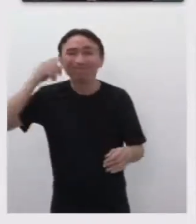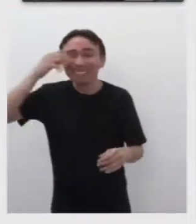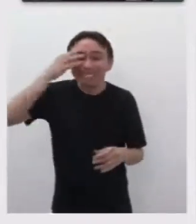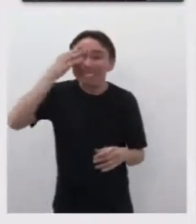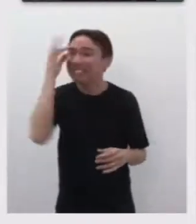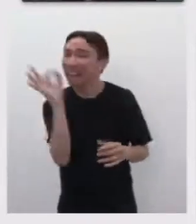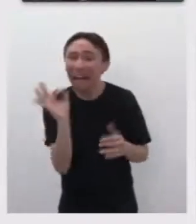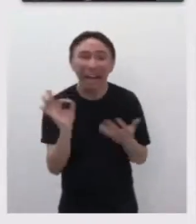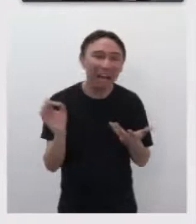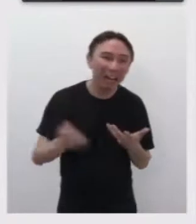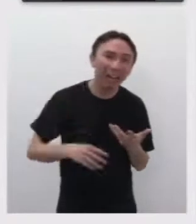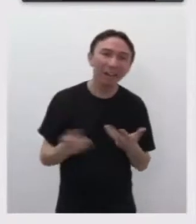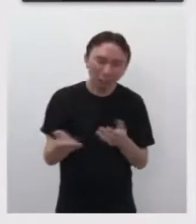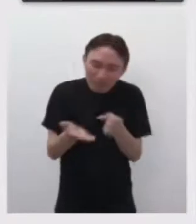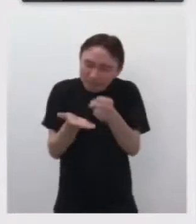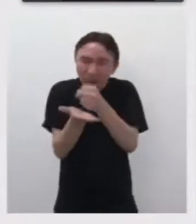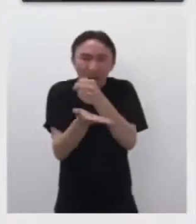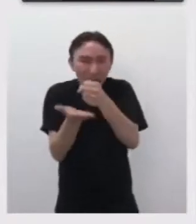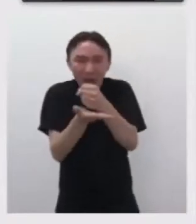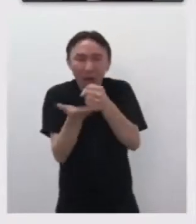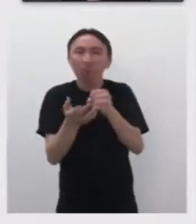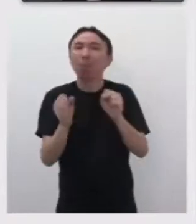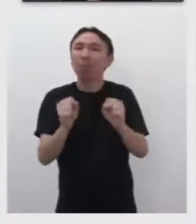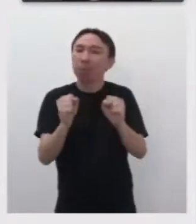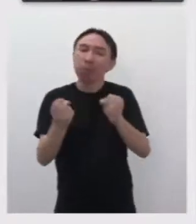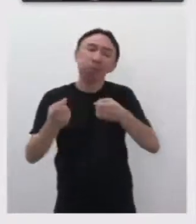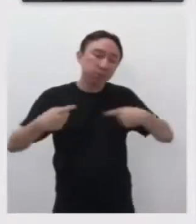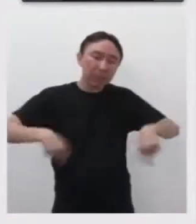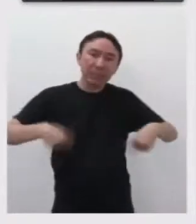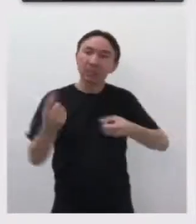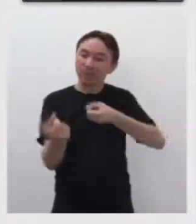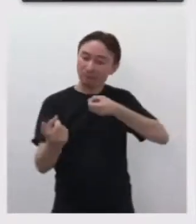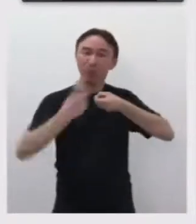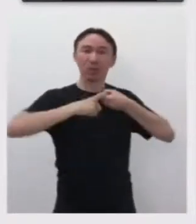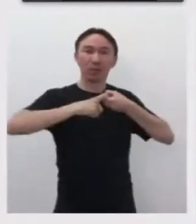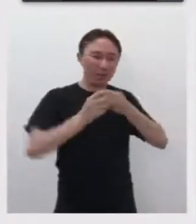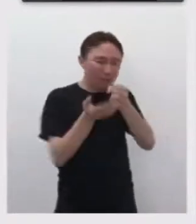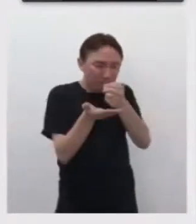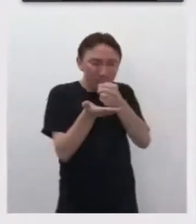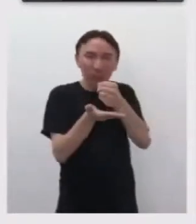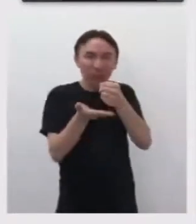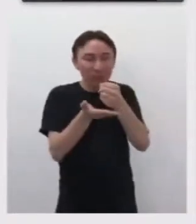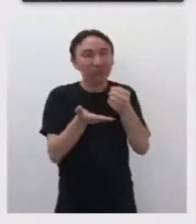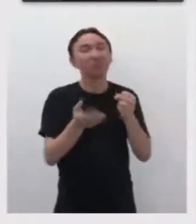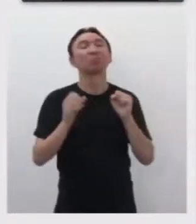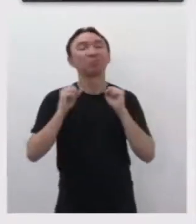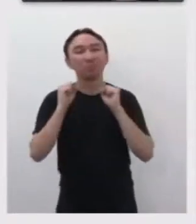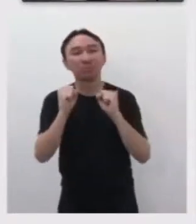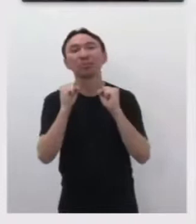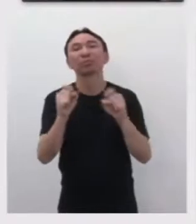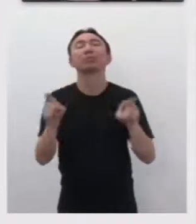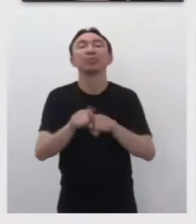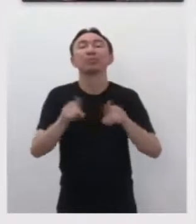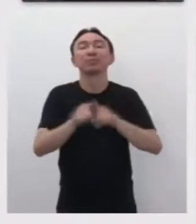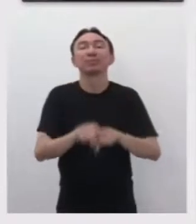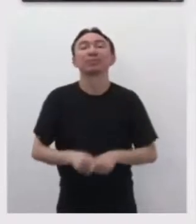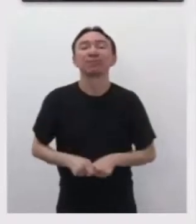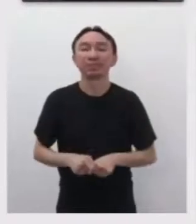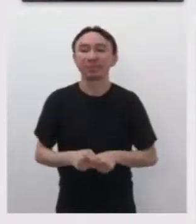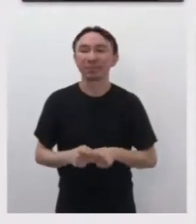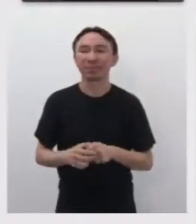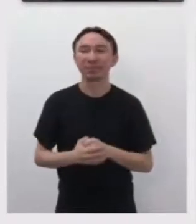precisa voltar no conteúdo de ensino fundamental. Mostrando aqui um pouquinho como é que é a nossa aba